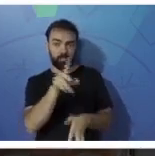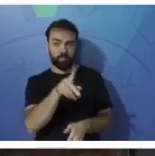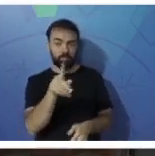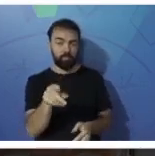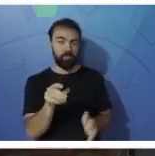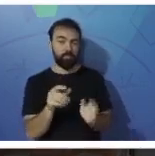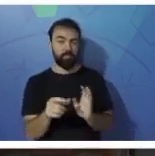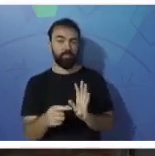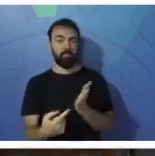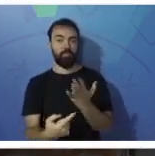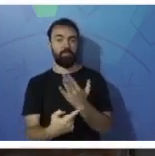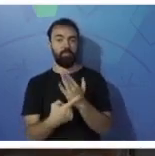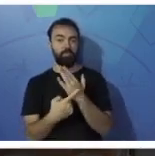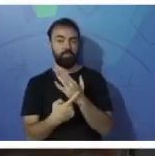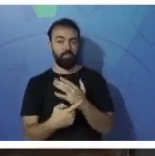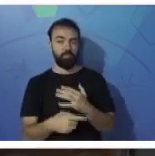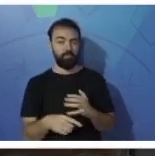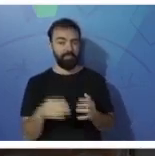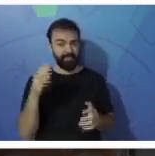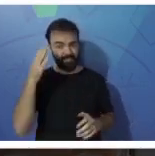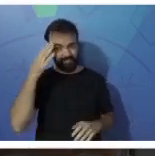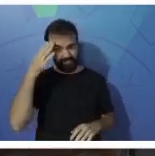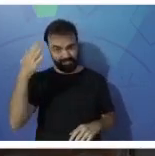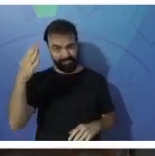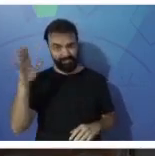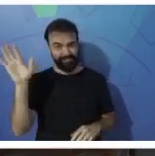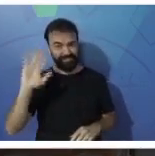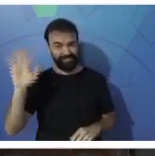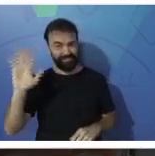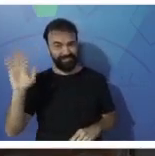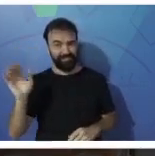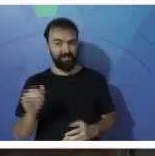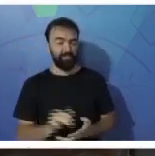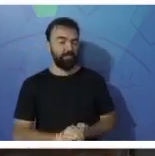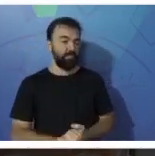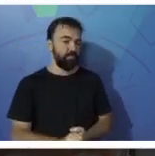lhe ajudar. Obrigada, até a próxima aula e tchau!